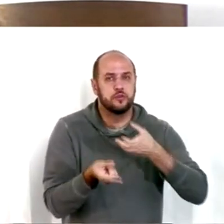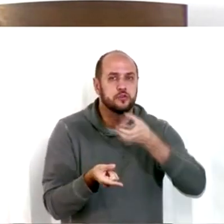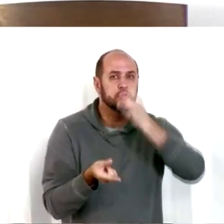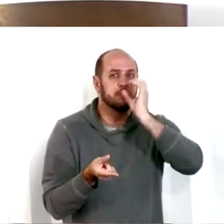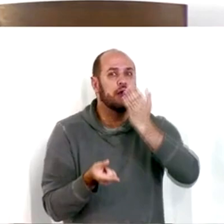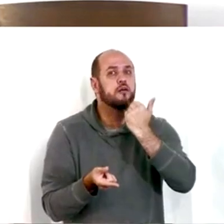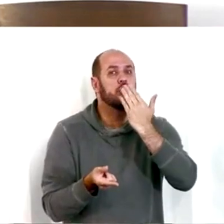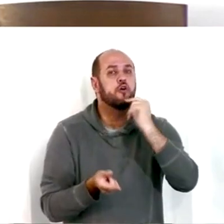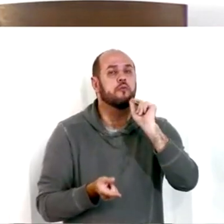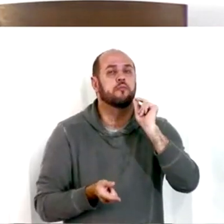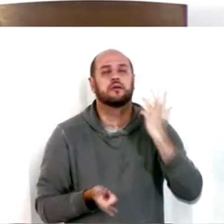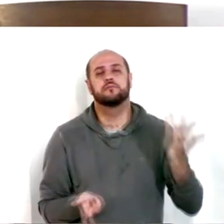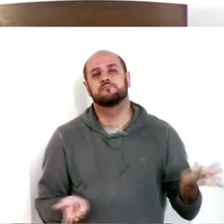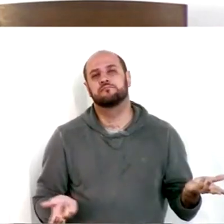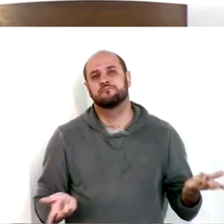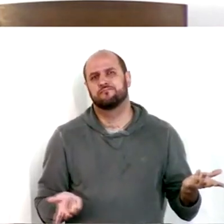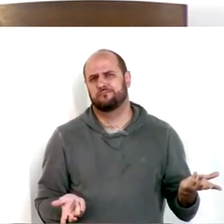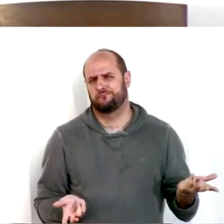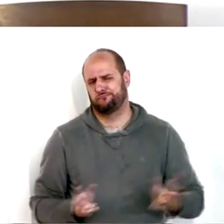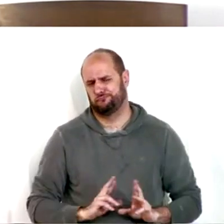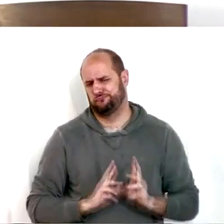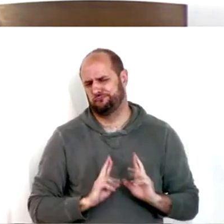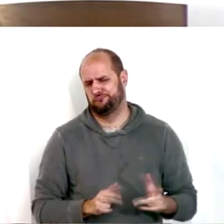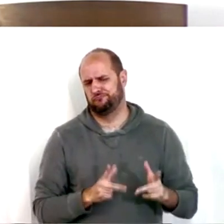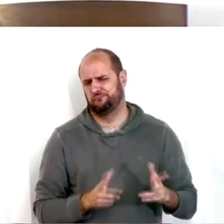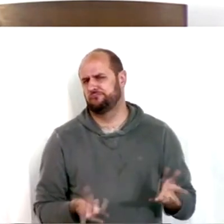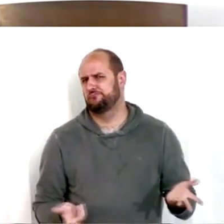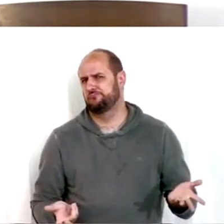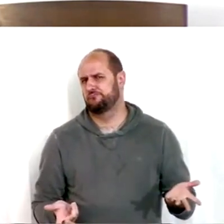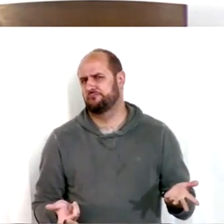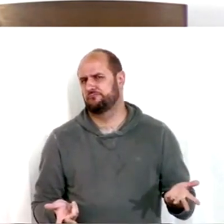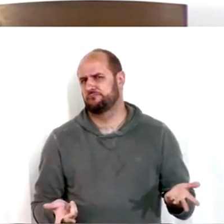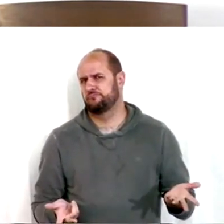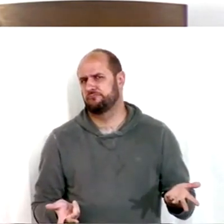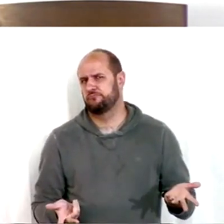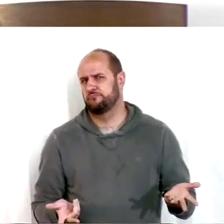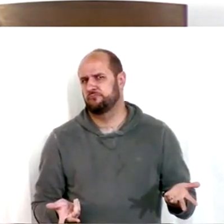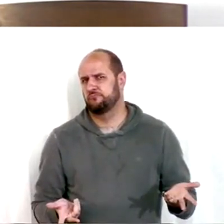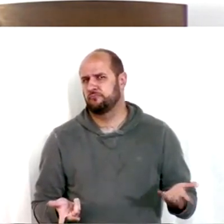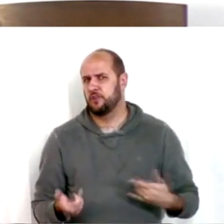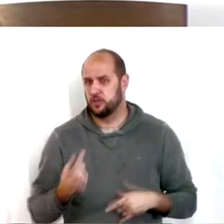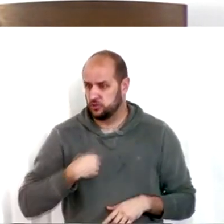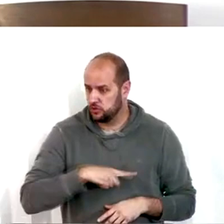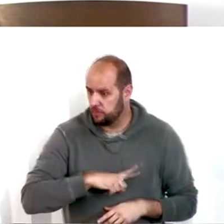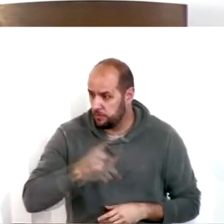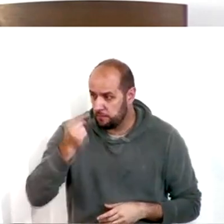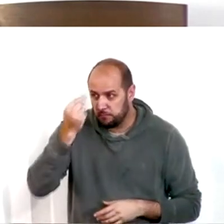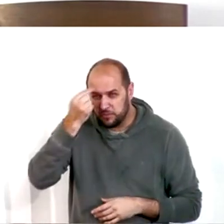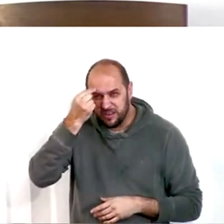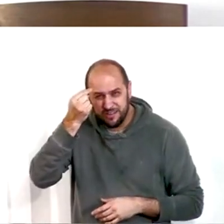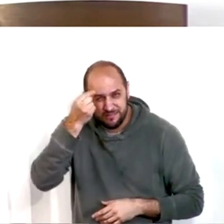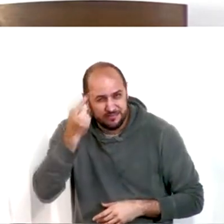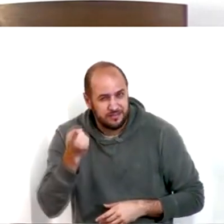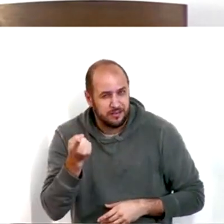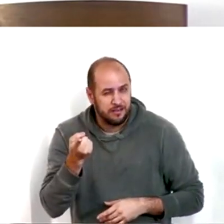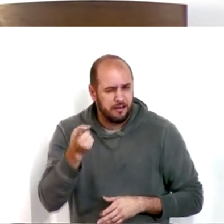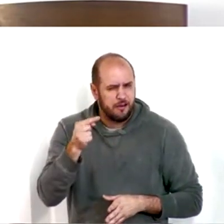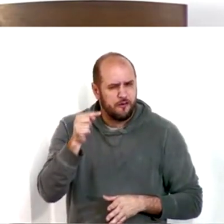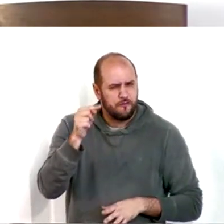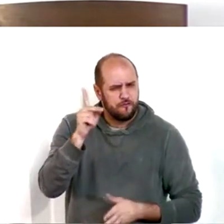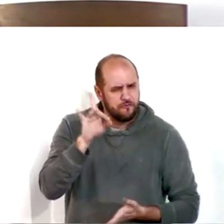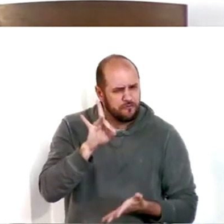comer? Não é estranho? Isso não abre mão para nós pensarmos o que de